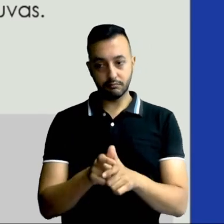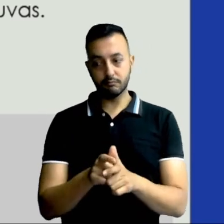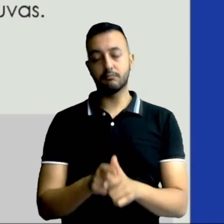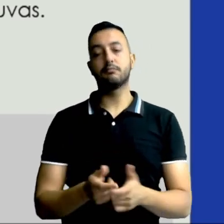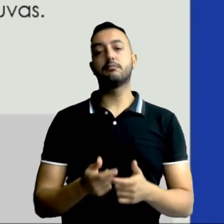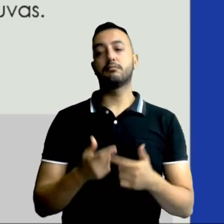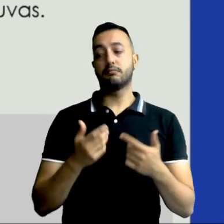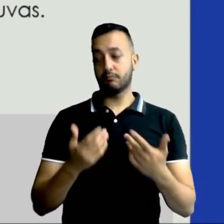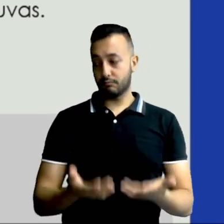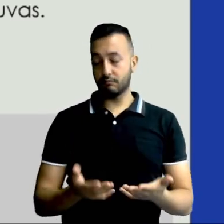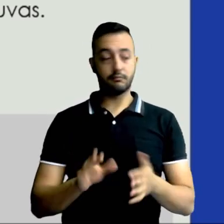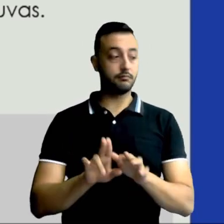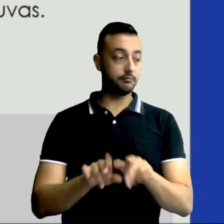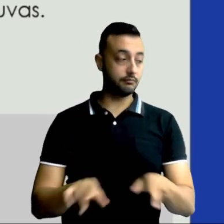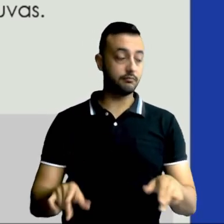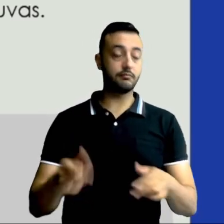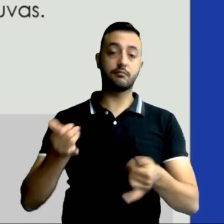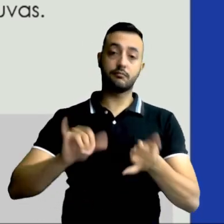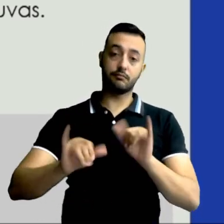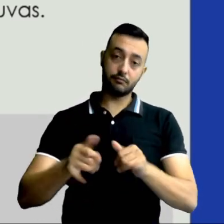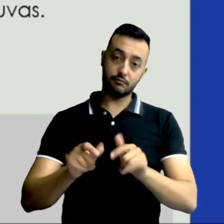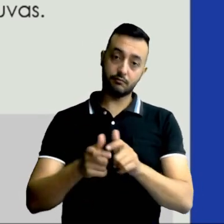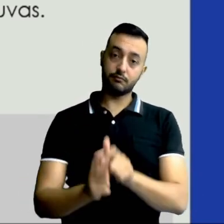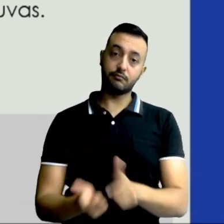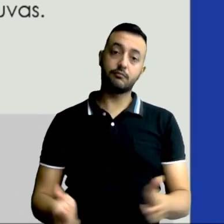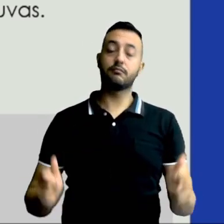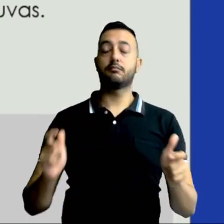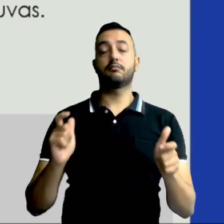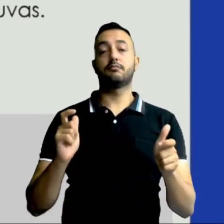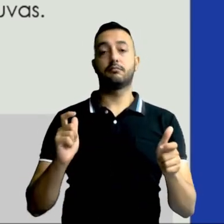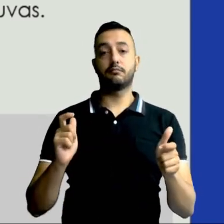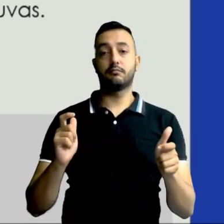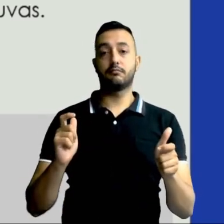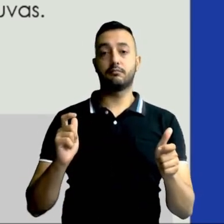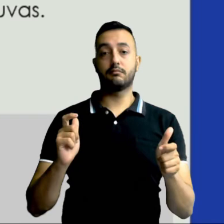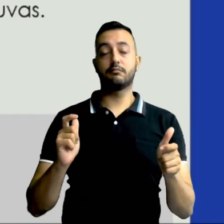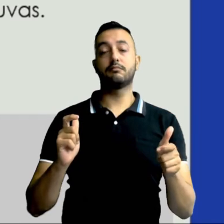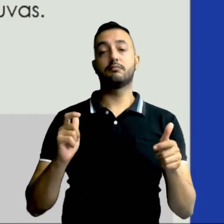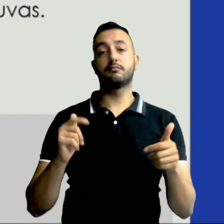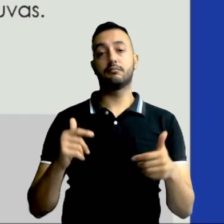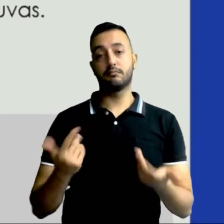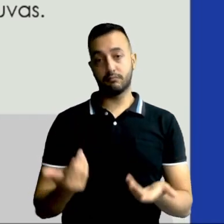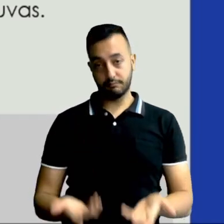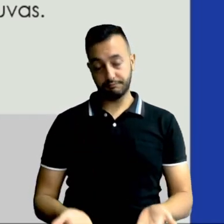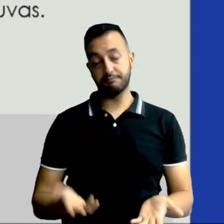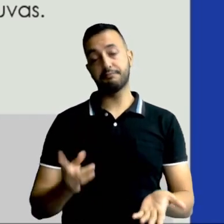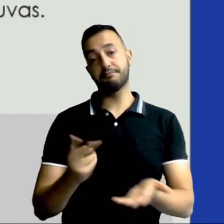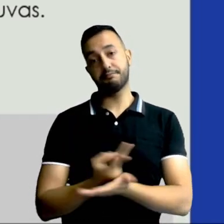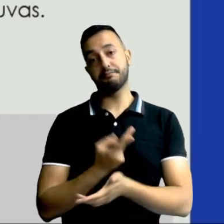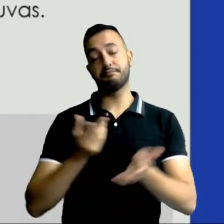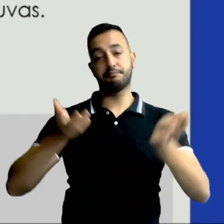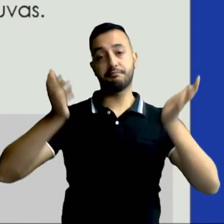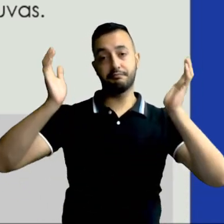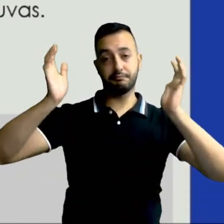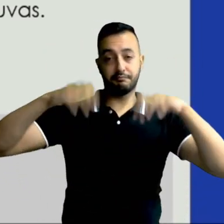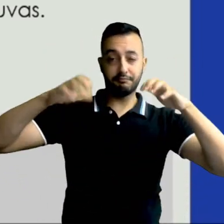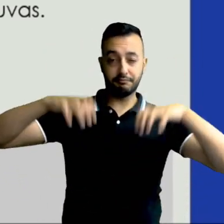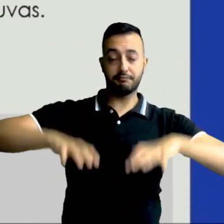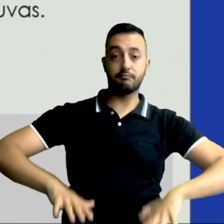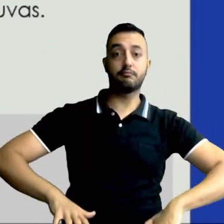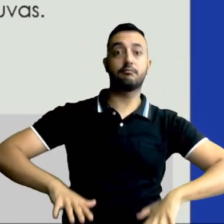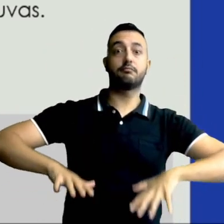no Rio tá E os dejetos químicos Aumentou consideravelmente a incidência de enchentes